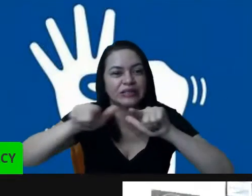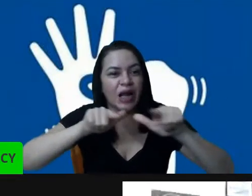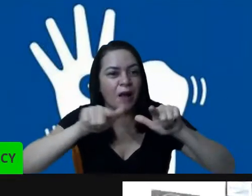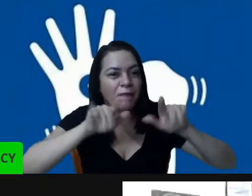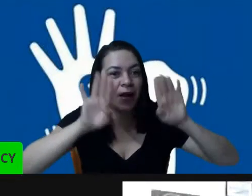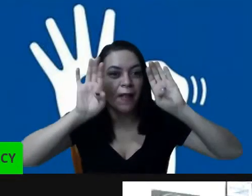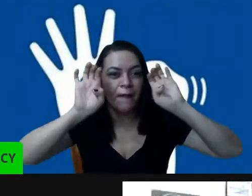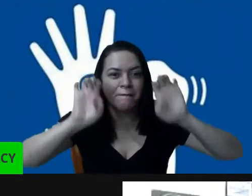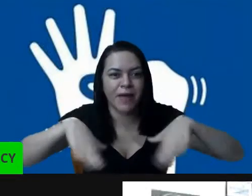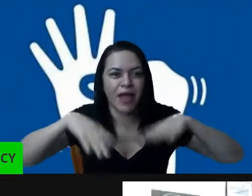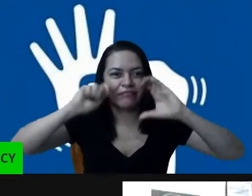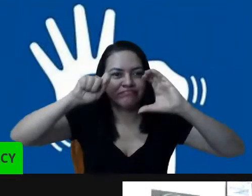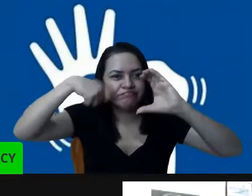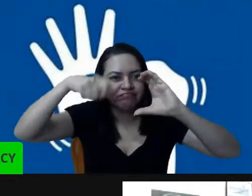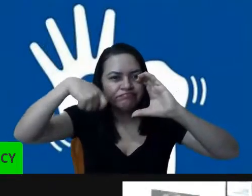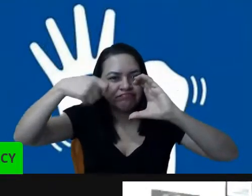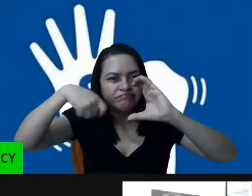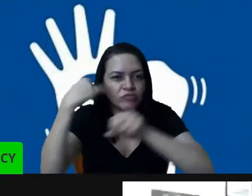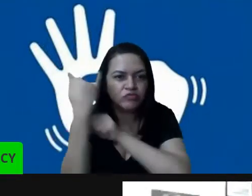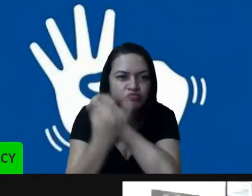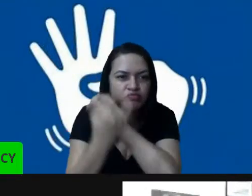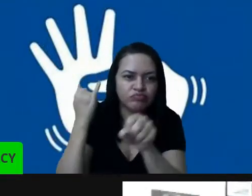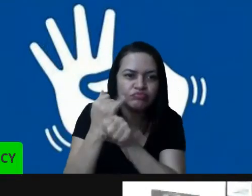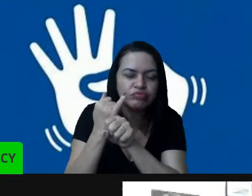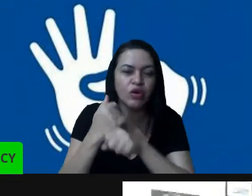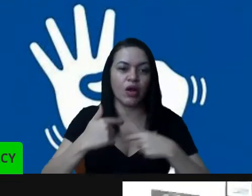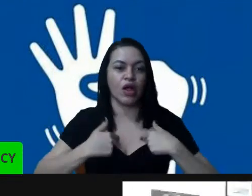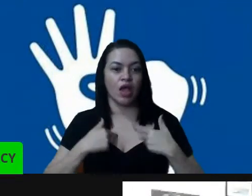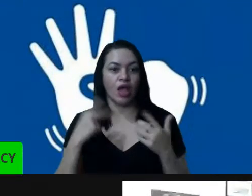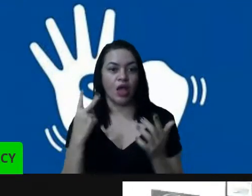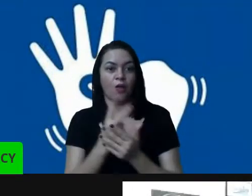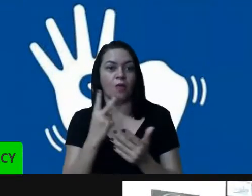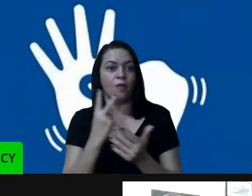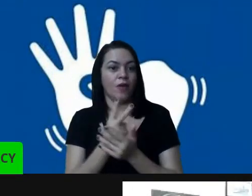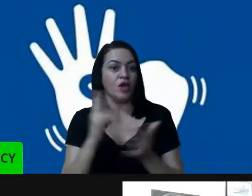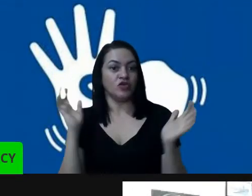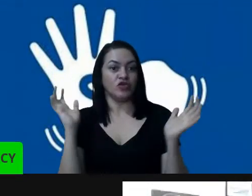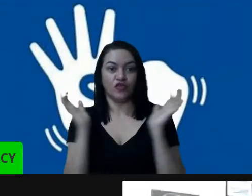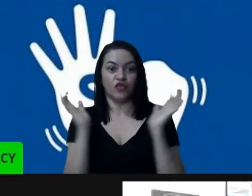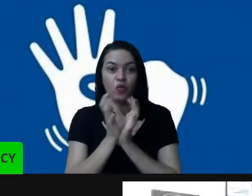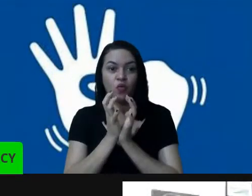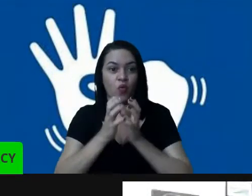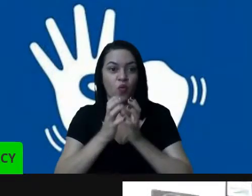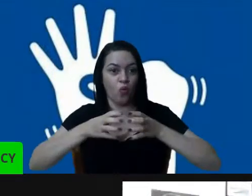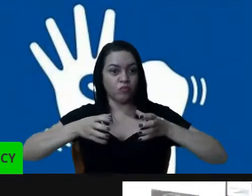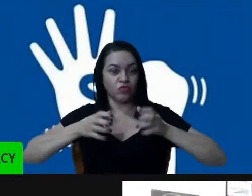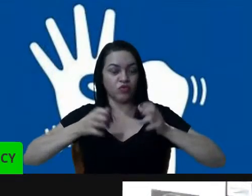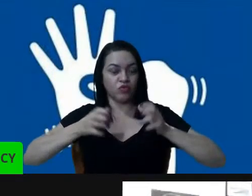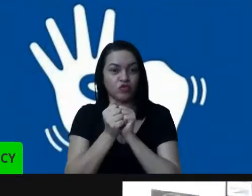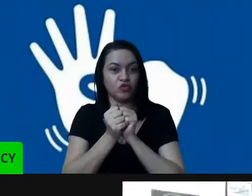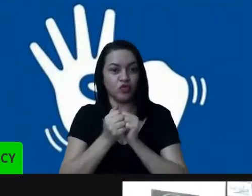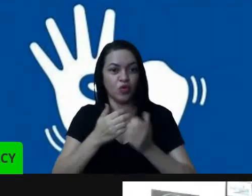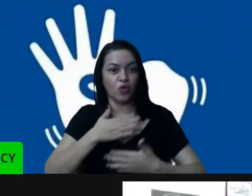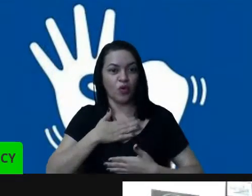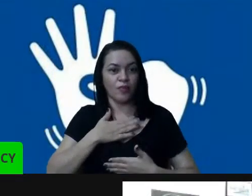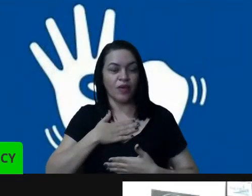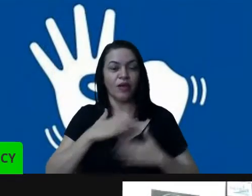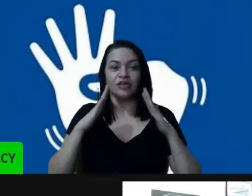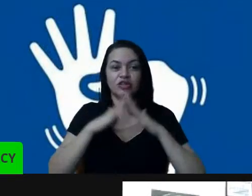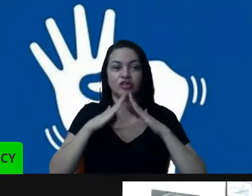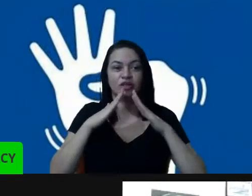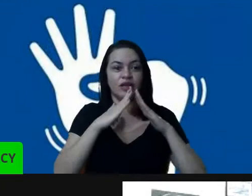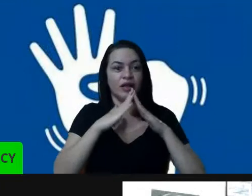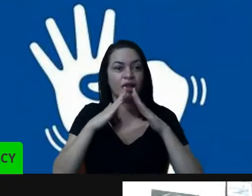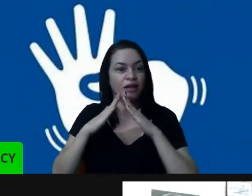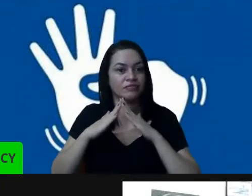transmissão online. Eu mesma tive uma equipe gigantesca comigo aqui, todo mundo de casa, porque todos nós